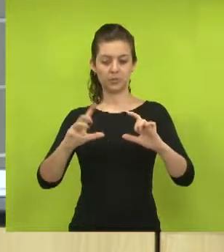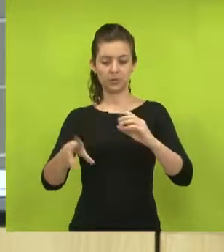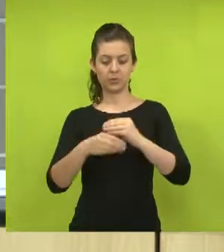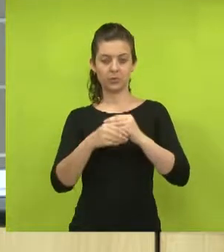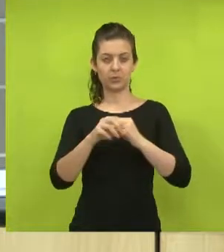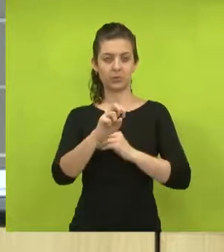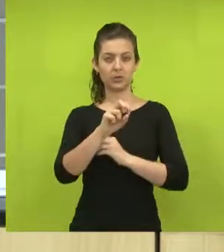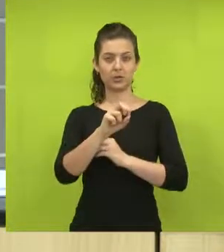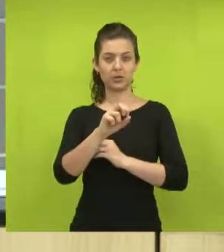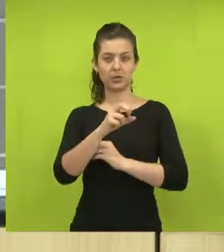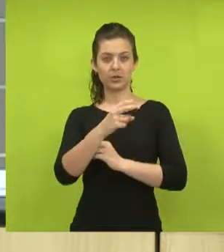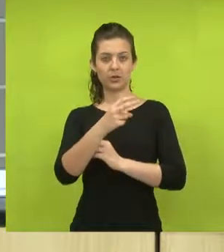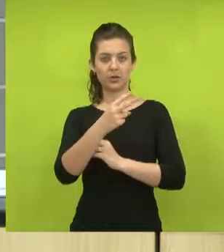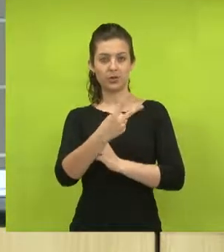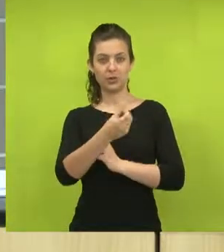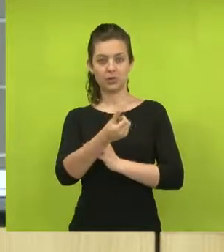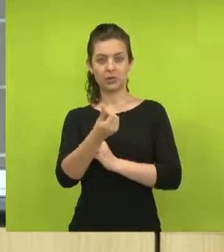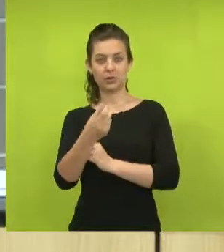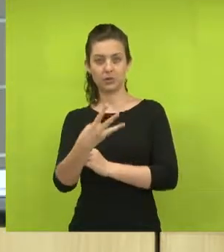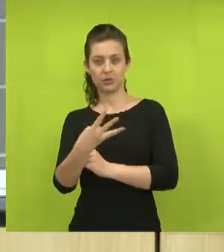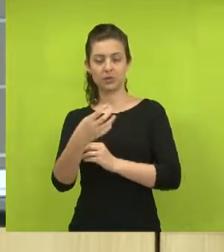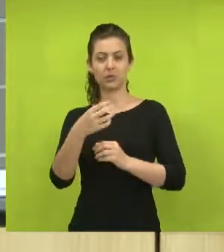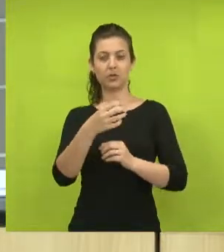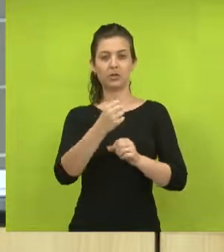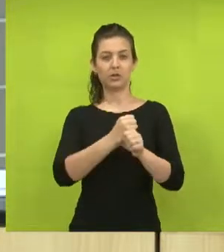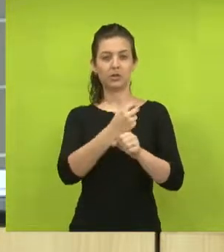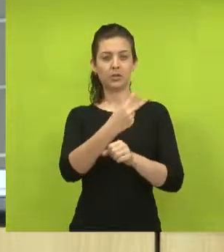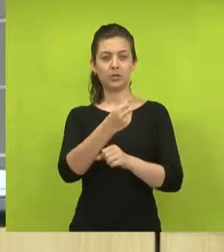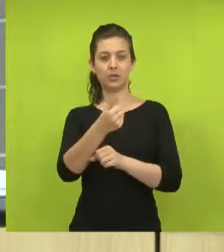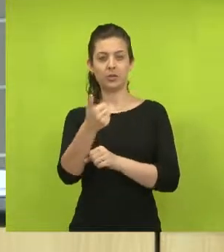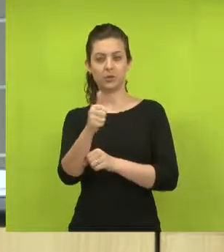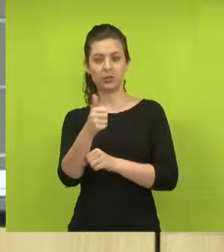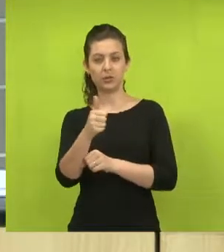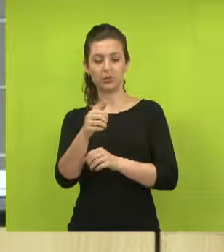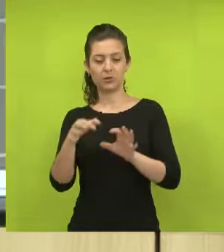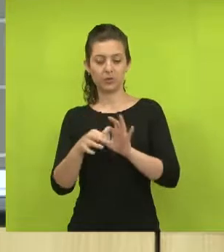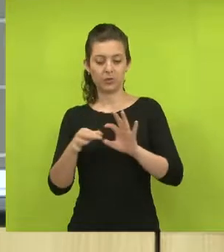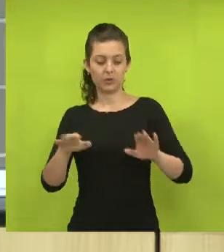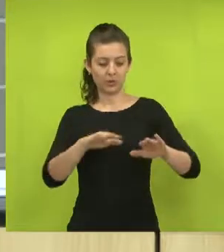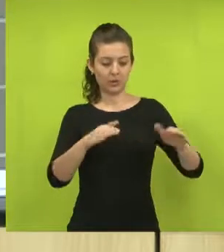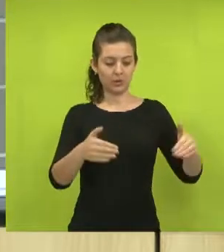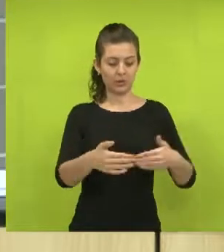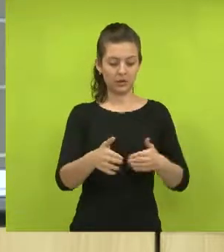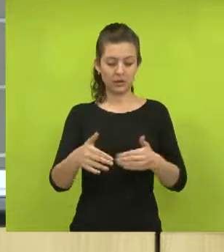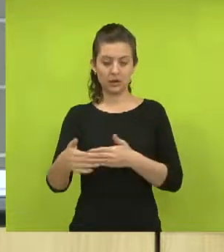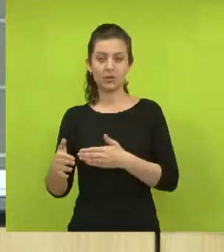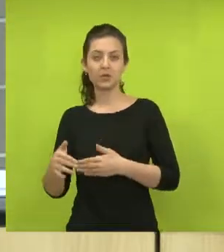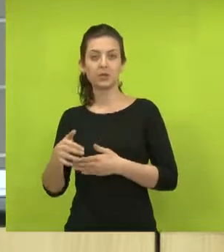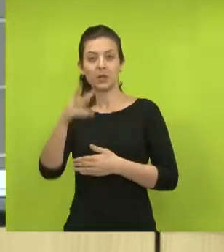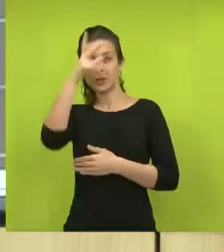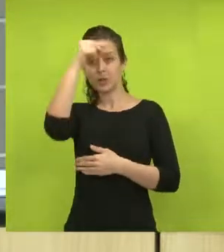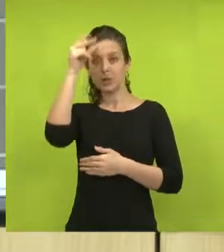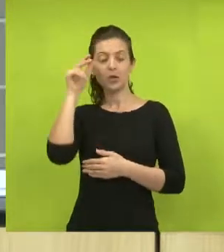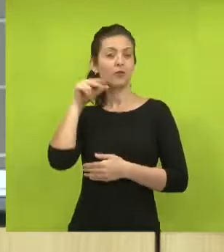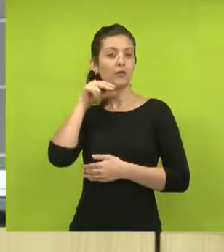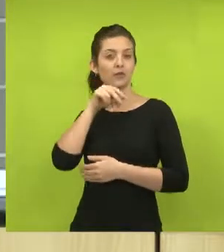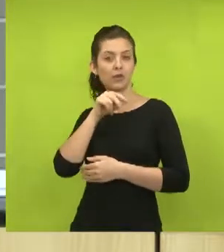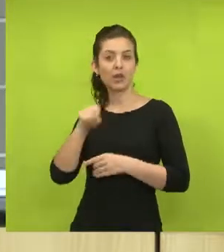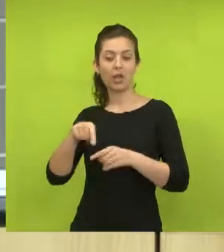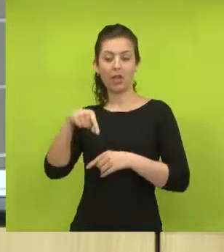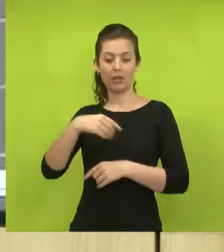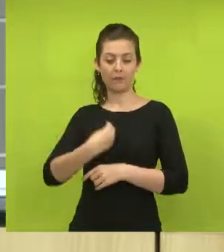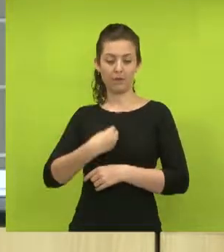número 673 de 2011, que dispõe sobre a concessão de cestas de Natal aos servidores públicos ativos e